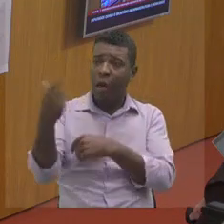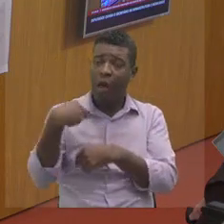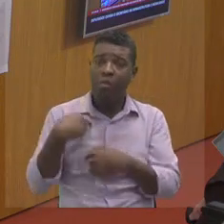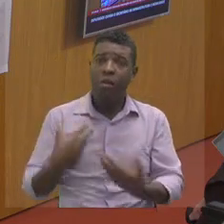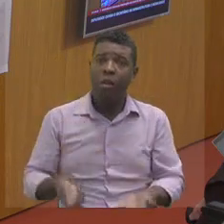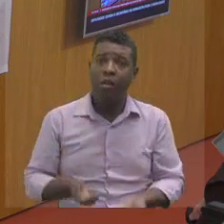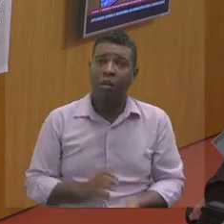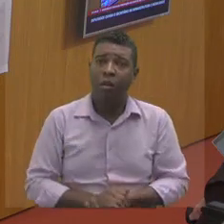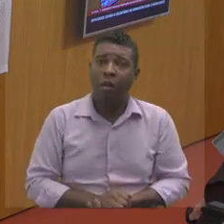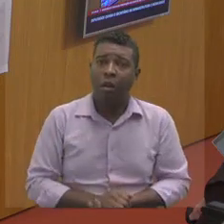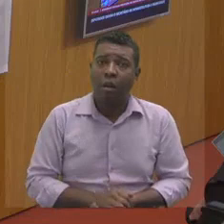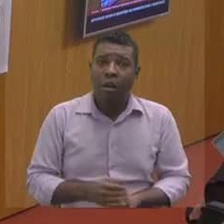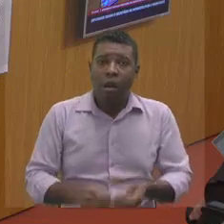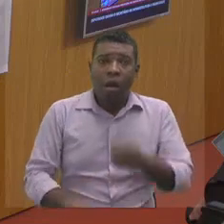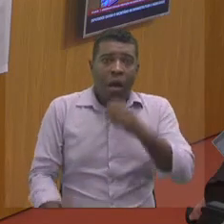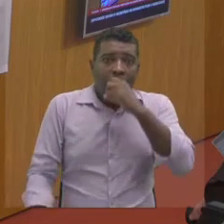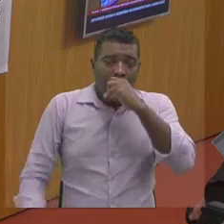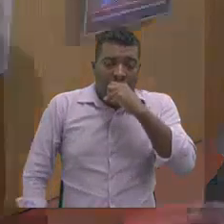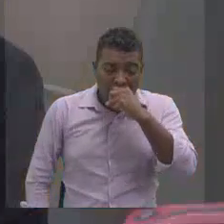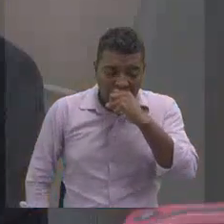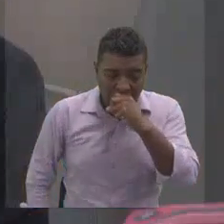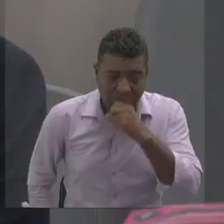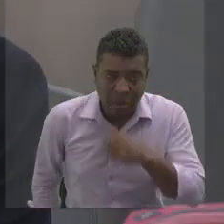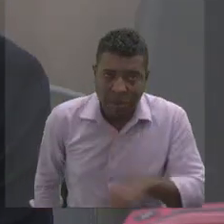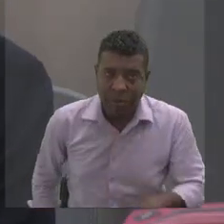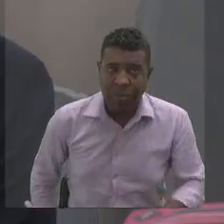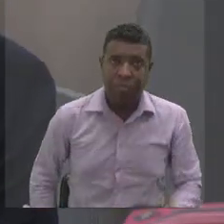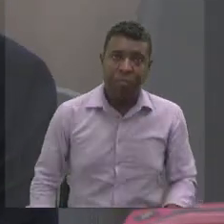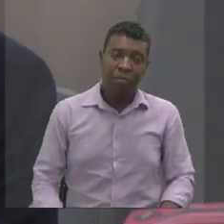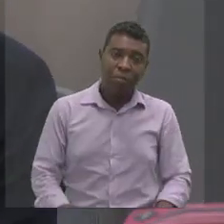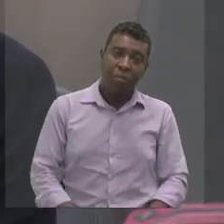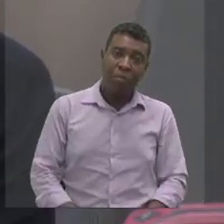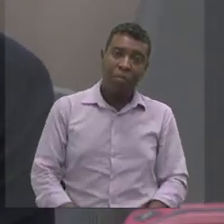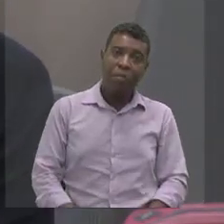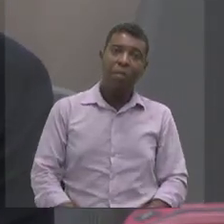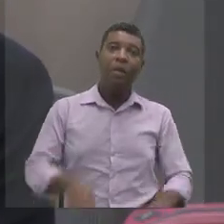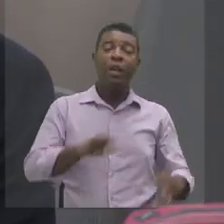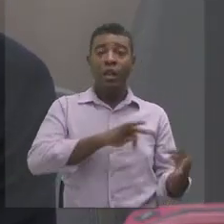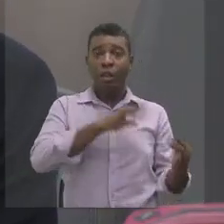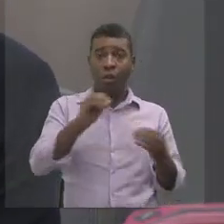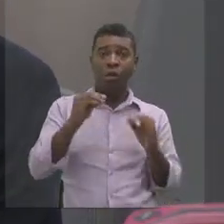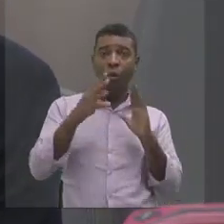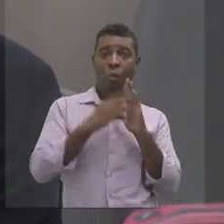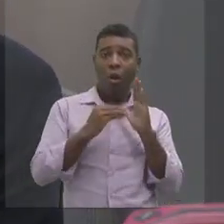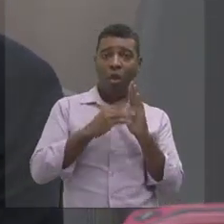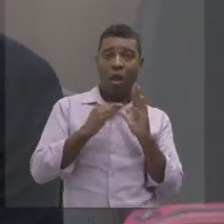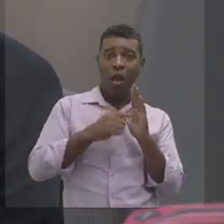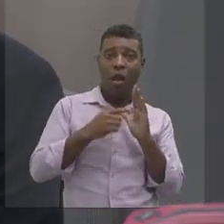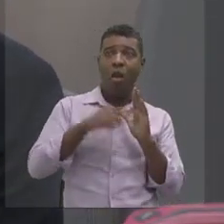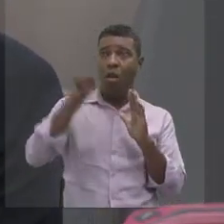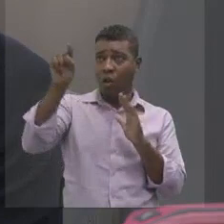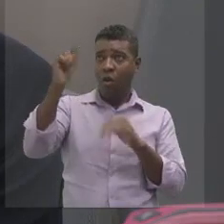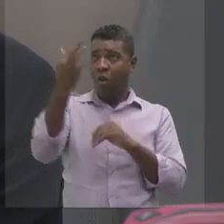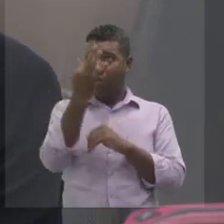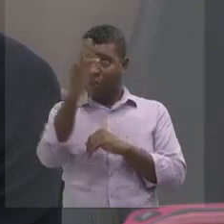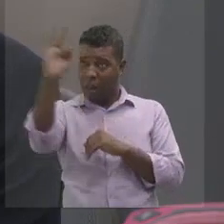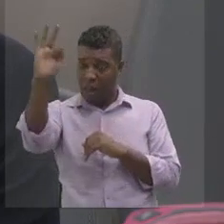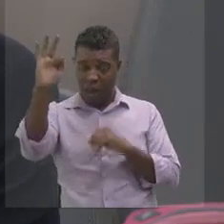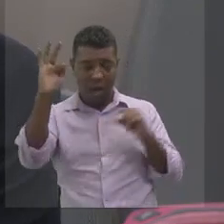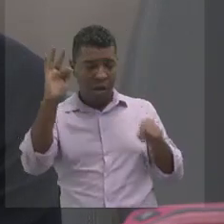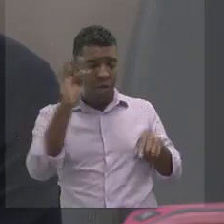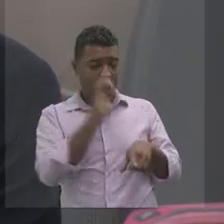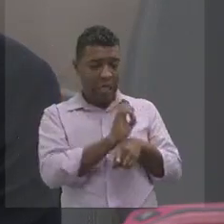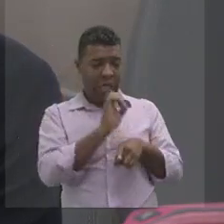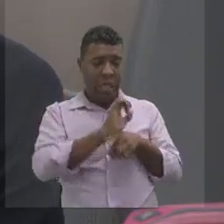toda modelagem foi feita deputada de maneira que esse aporte que foi feito pelo governo federal e pelo Estado ele vai